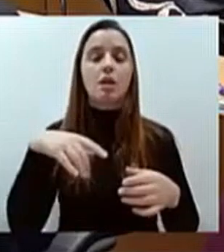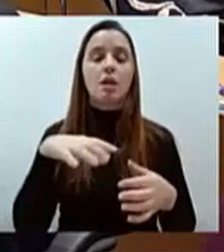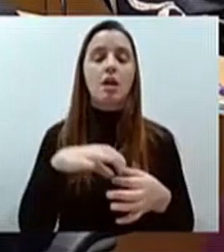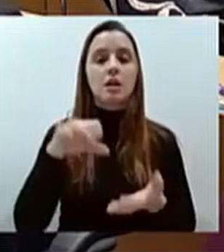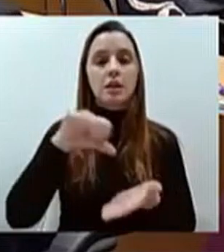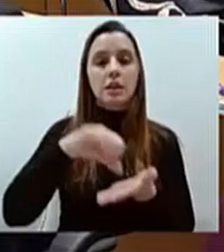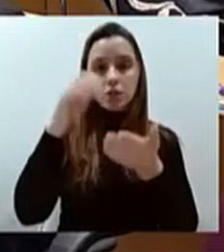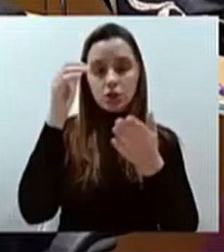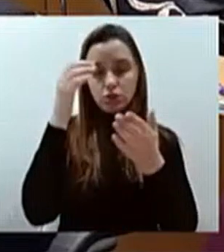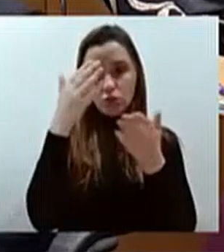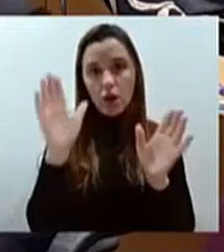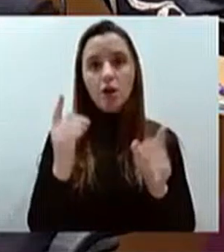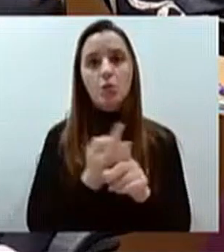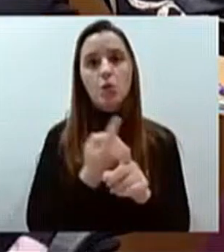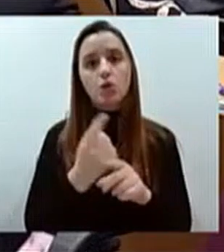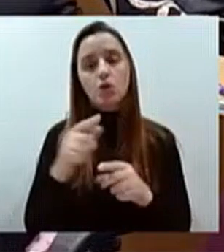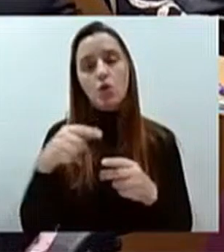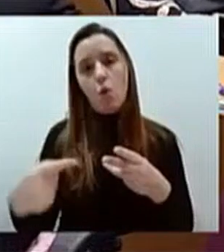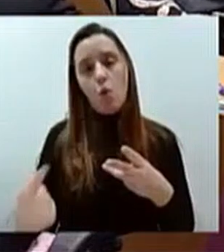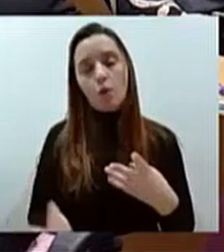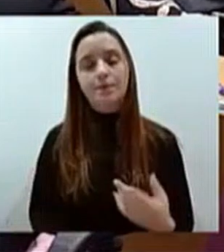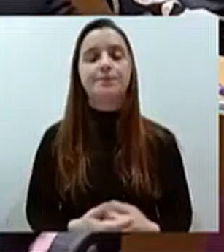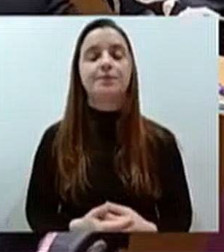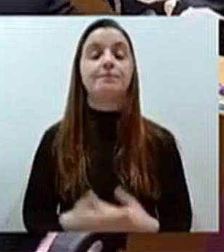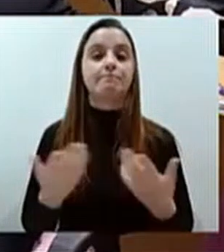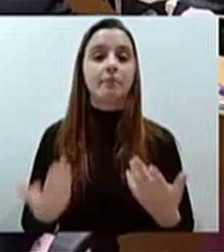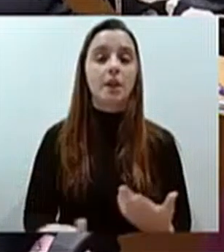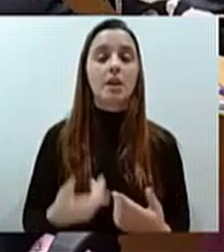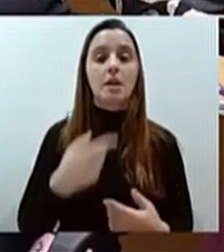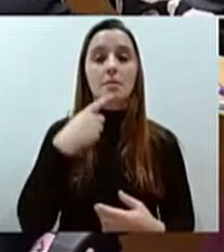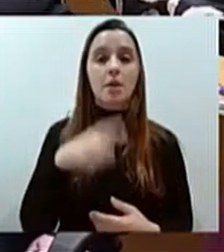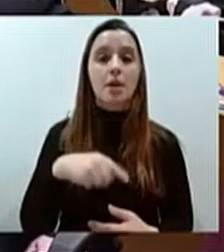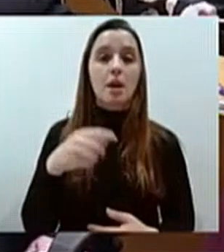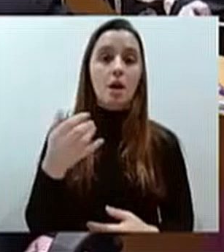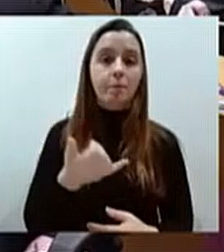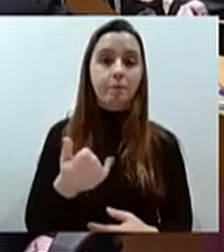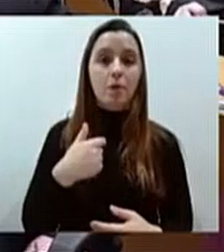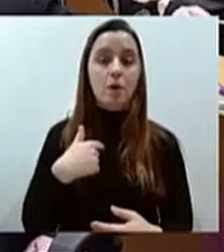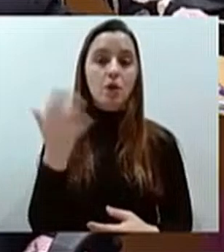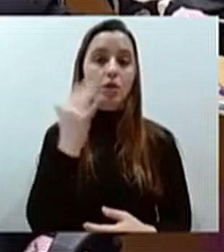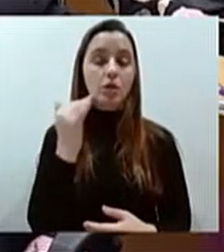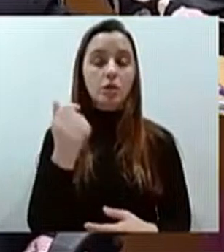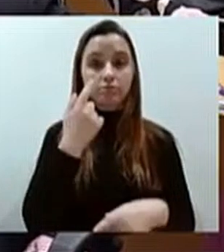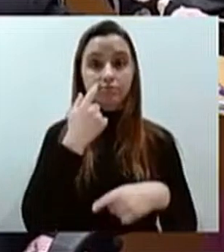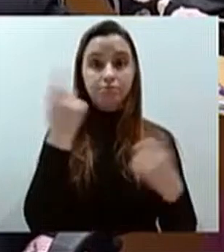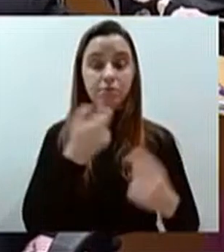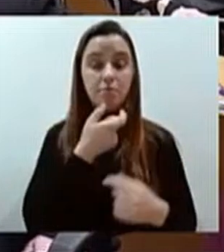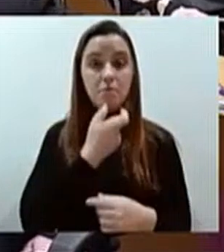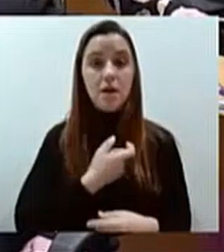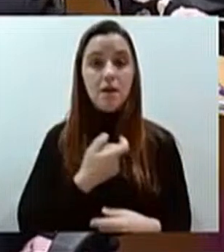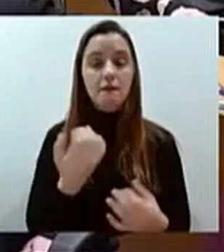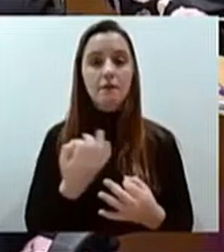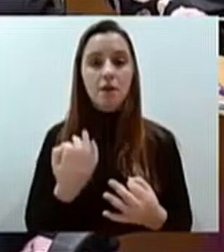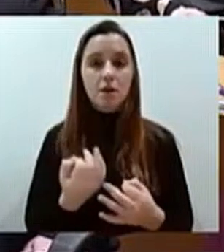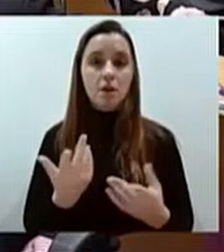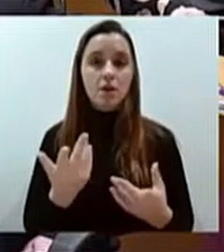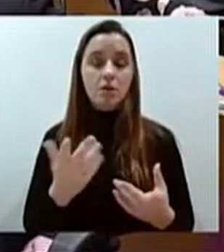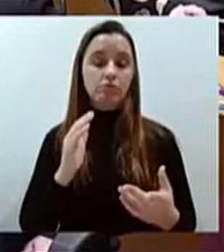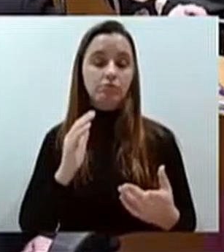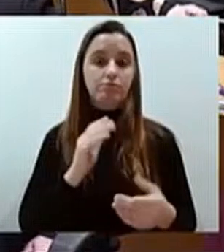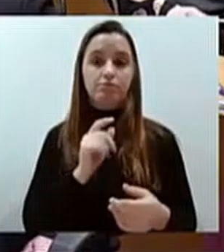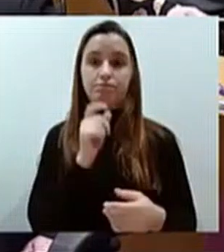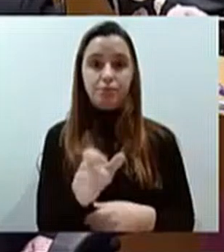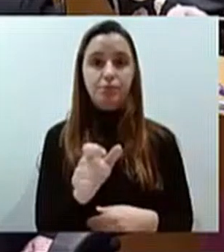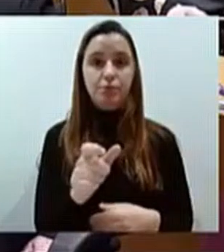que não são minimamente para aqui chamadas. Portanto, é a segunda vez que eu tento expressar hoje a minha surpresa com intervenções intempestivas vindas do Executivo. Se